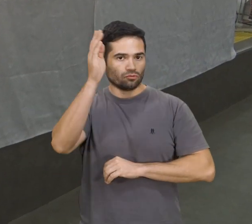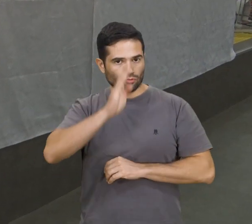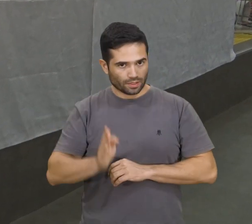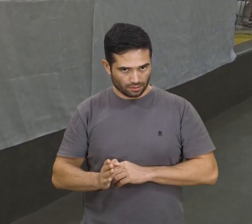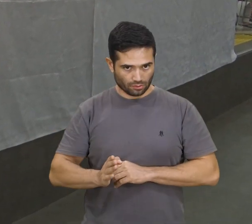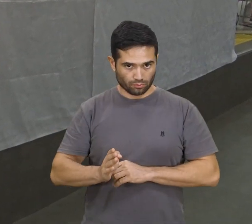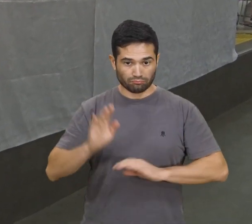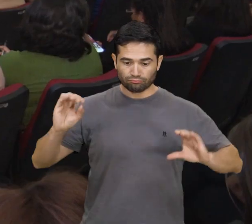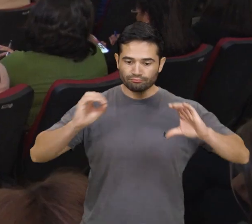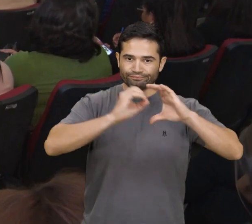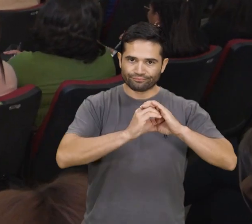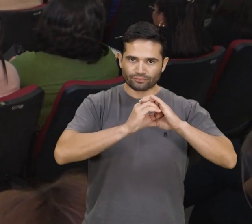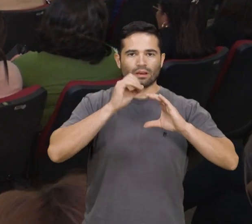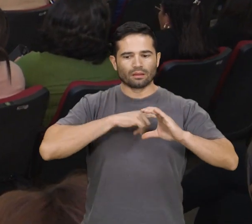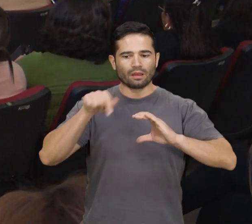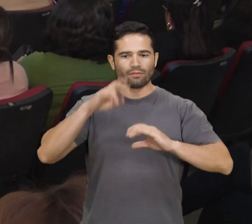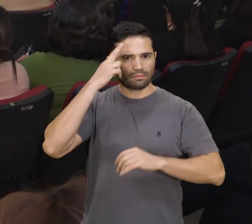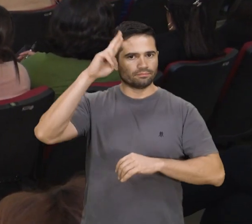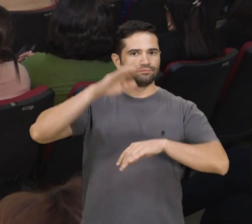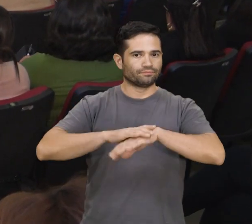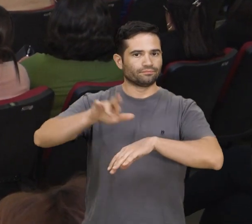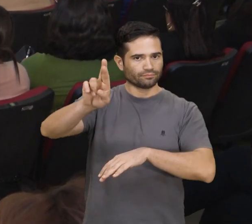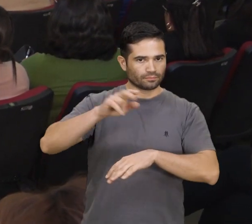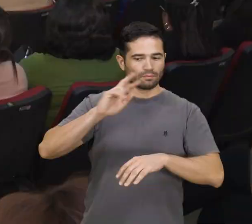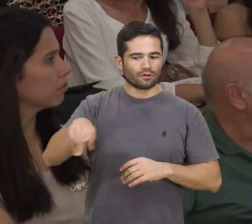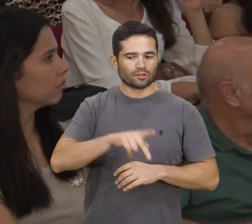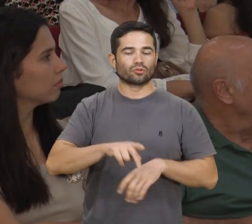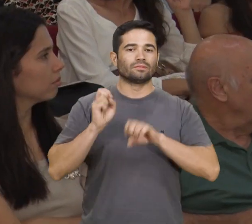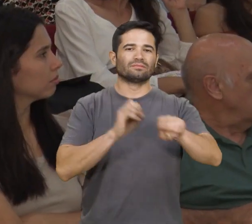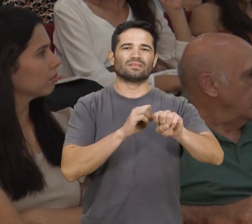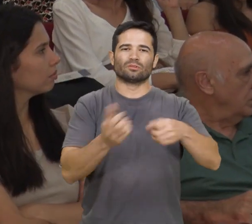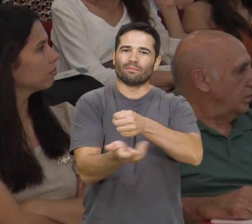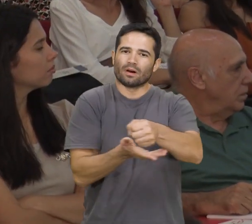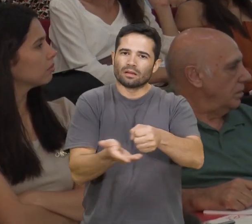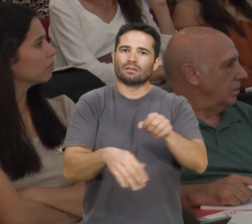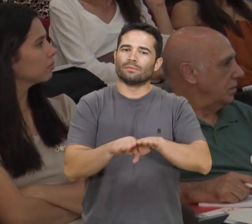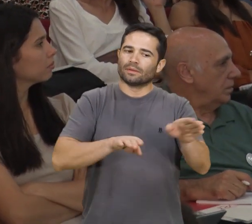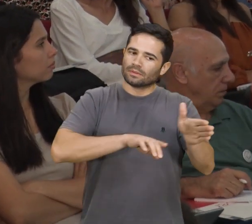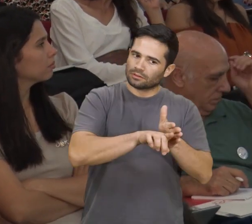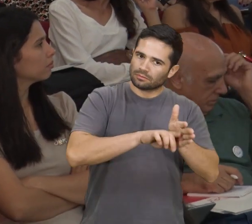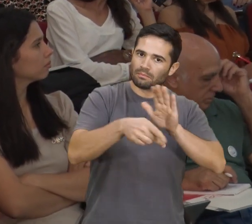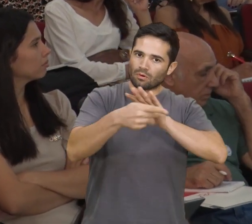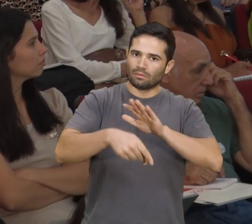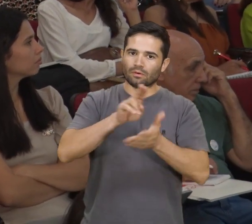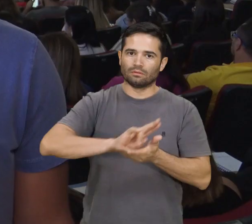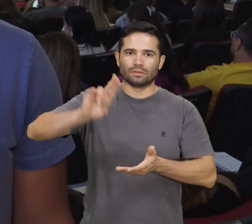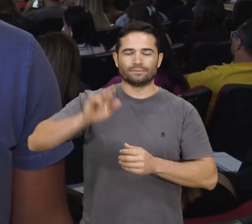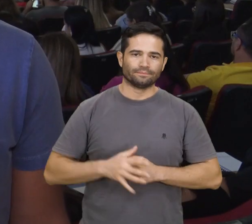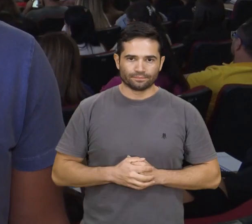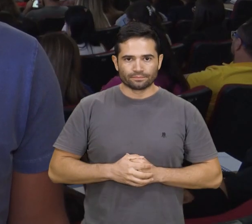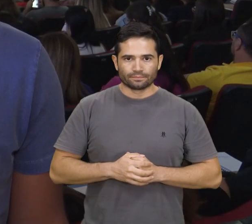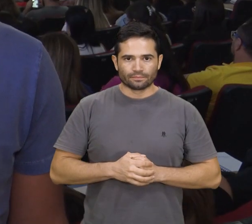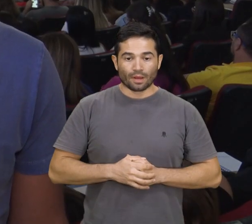MIEIB, da região Centro-Oeste. O evento reuniu autoridades, professores da educação básica e pesquisadores das universidades.